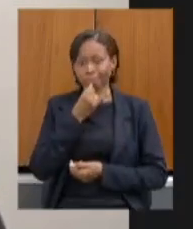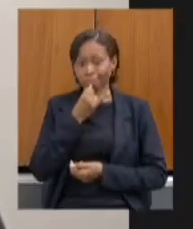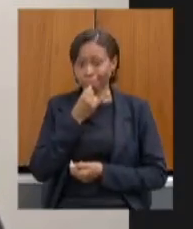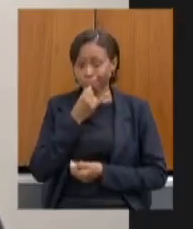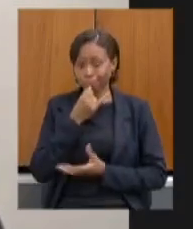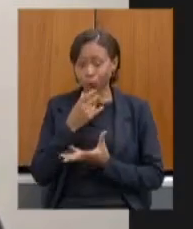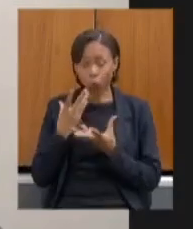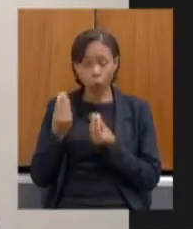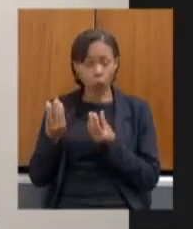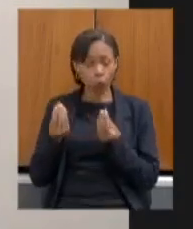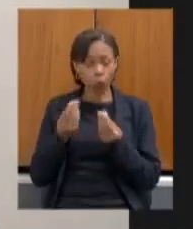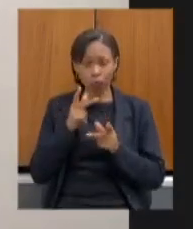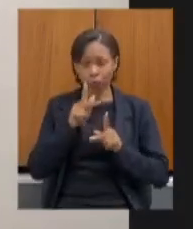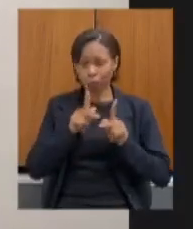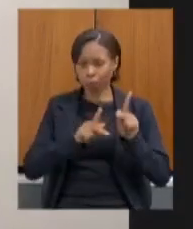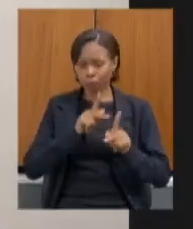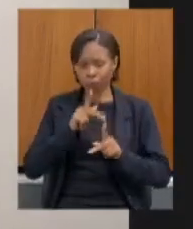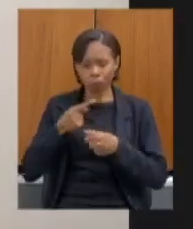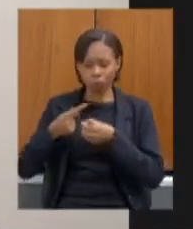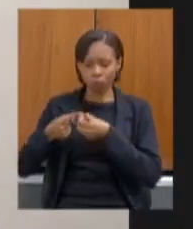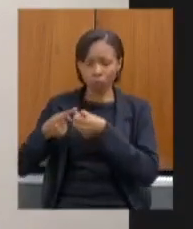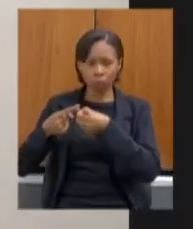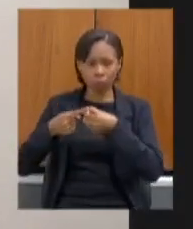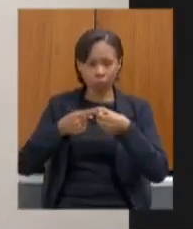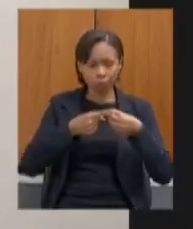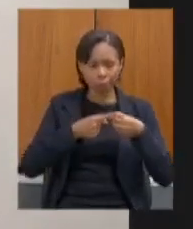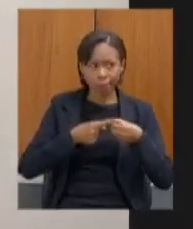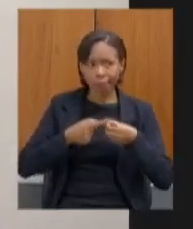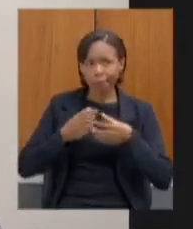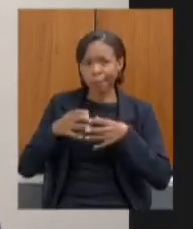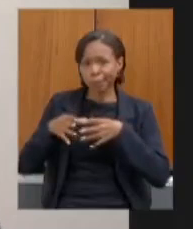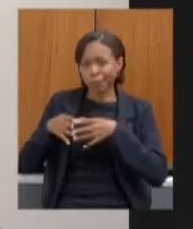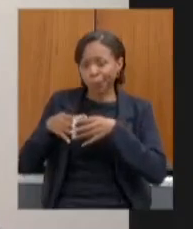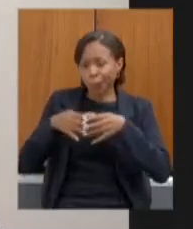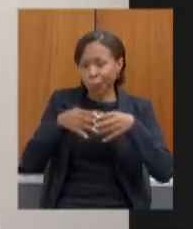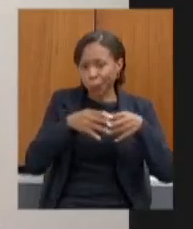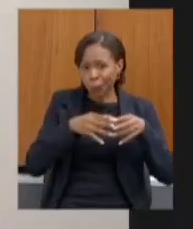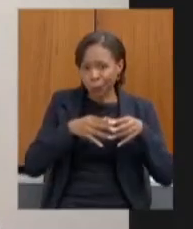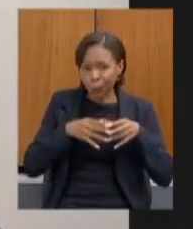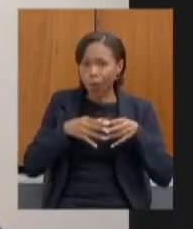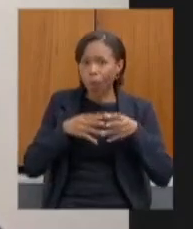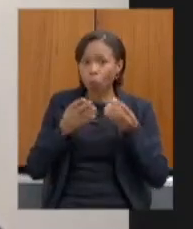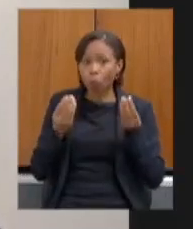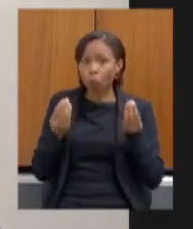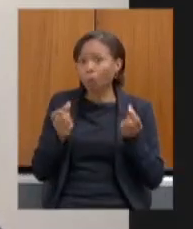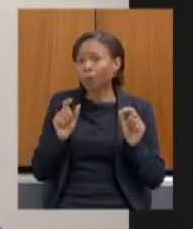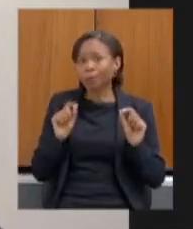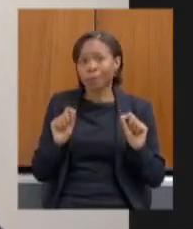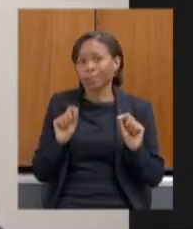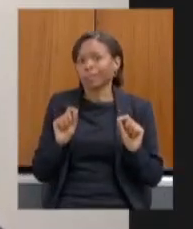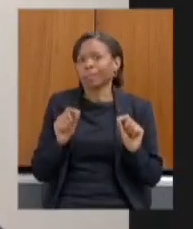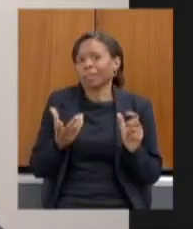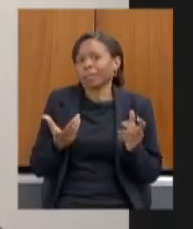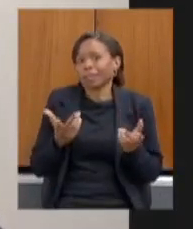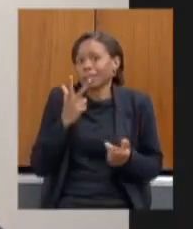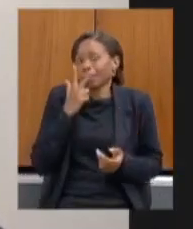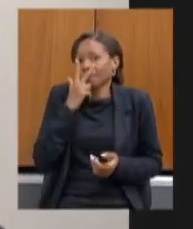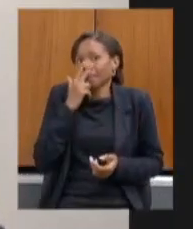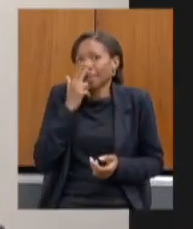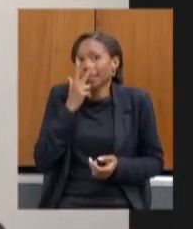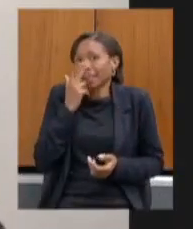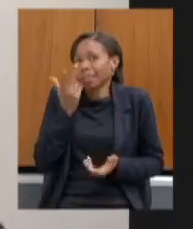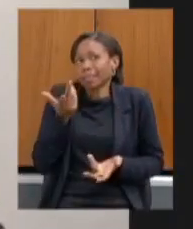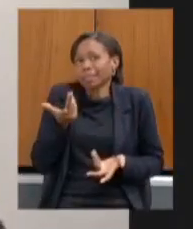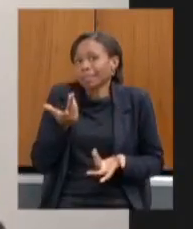municípios, muitos segmentos, se comportam como se não houvesse